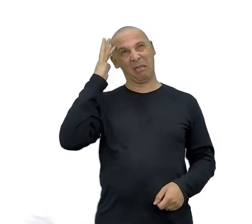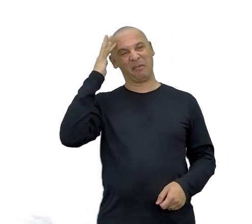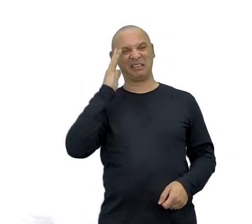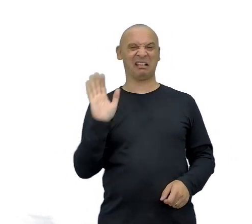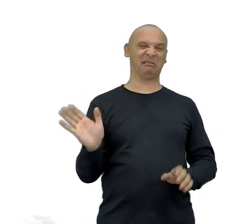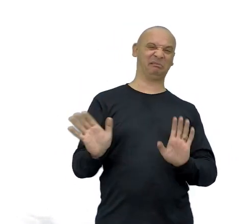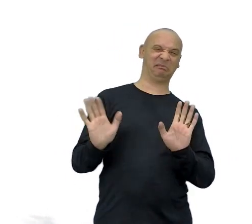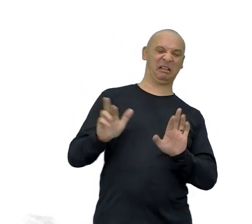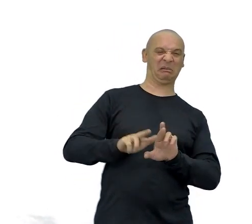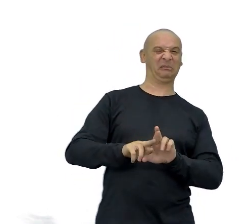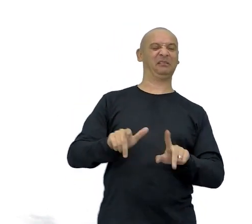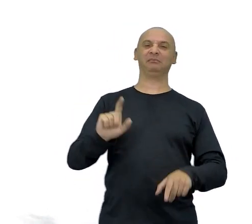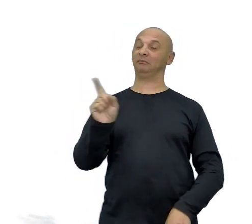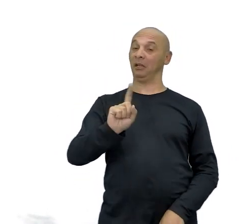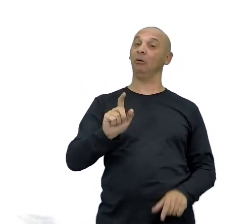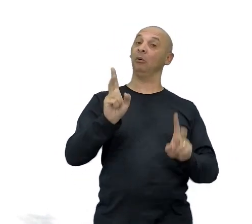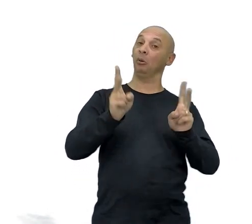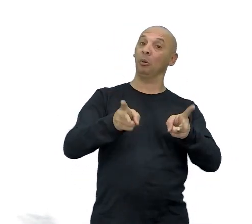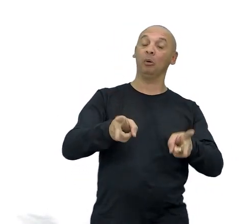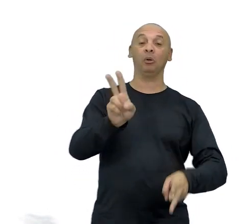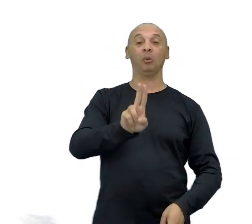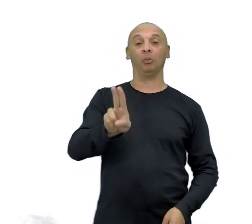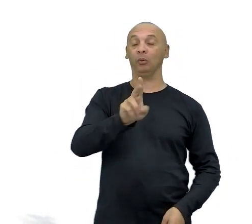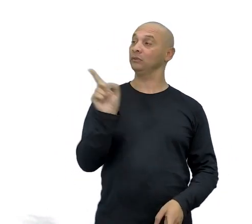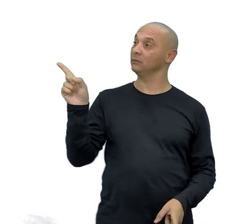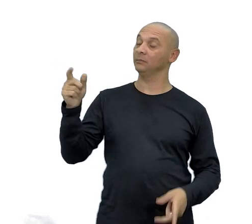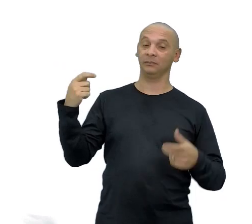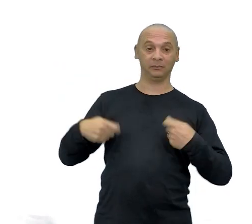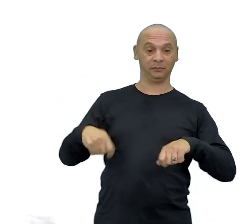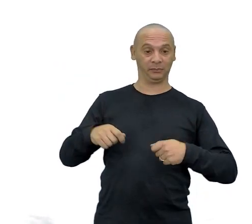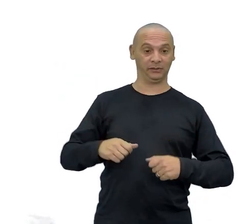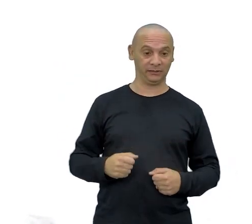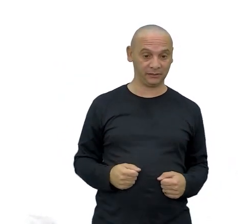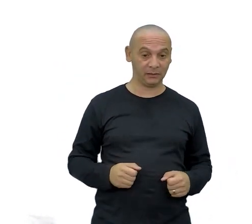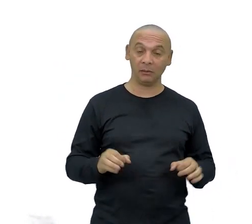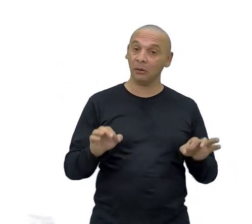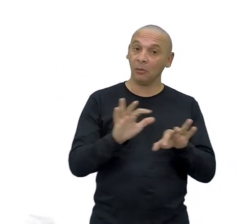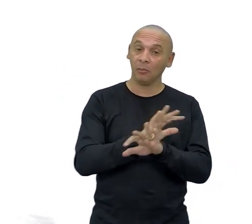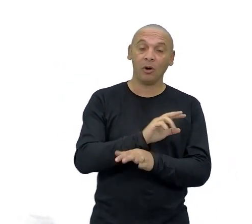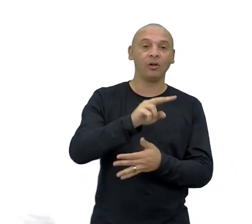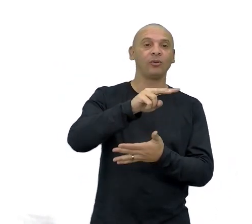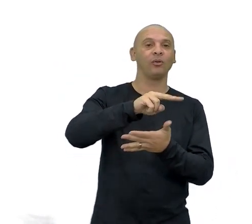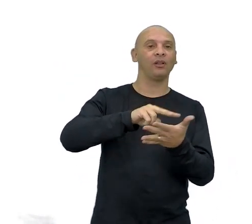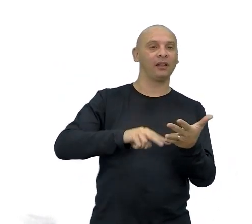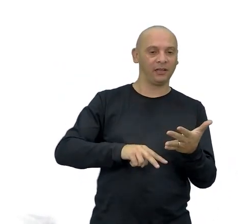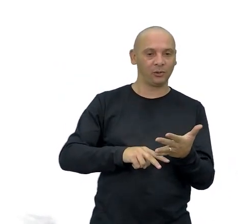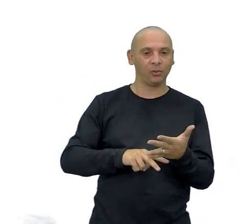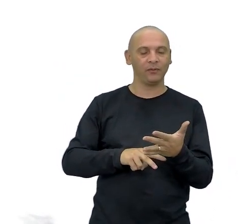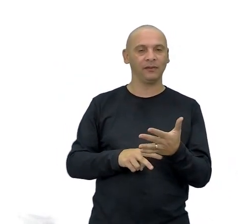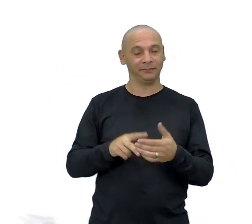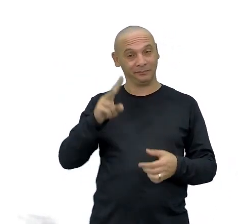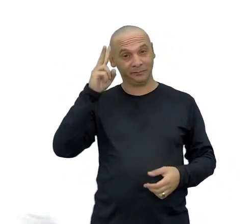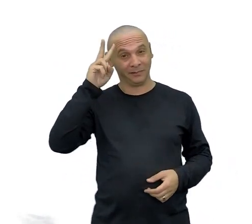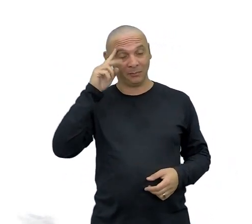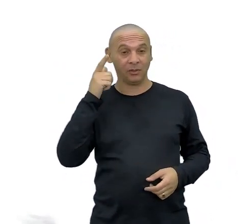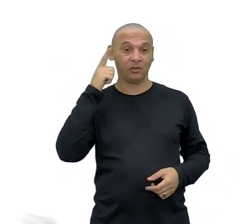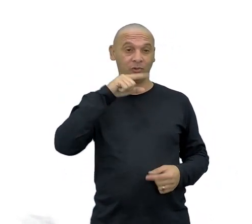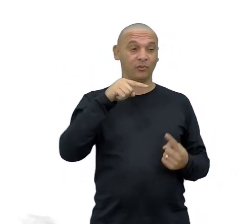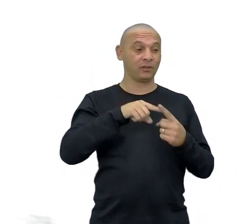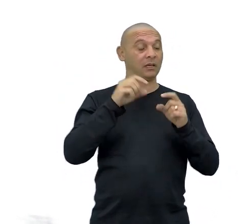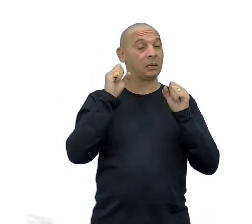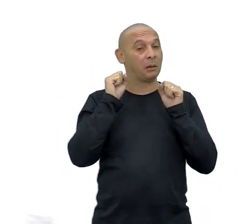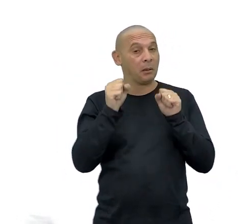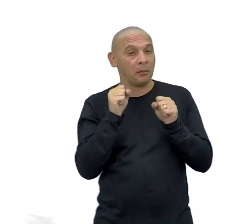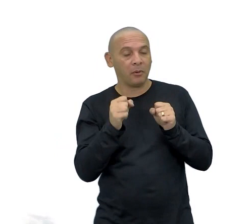em fazer um descarte dessas sequências. E aí, após a leitura, fazer essa retomada, né? Aí vocês